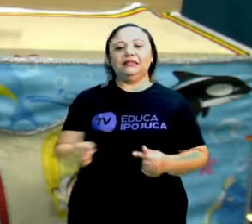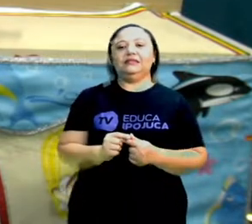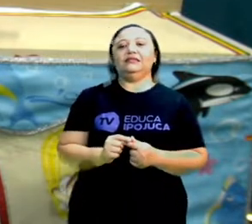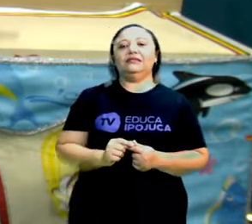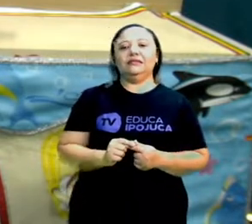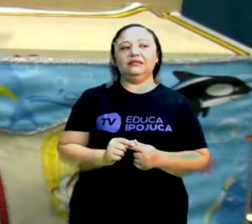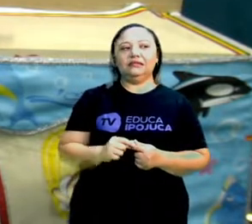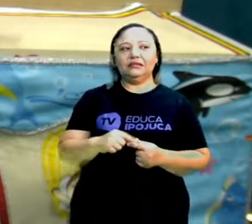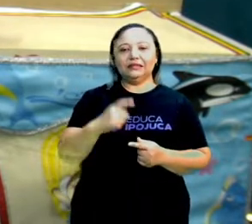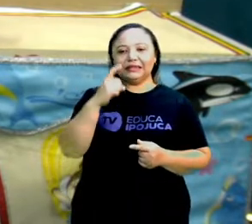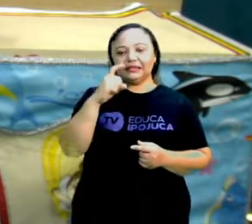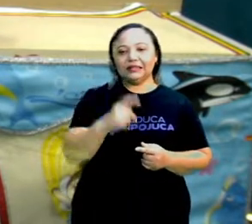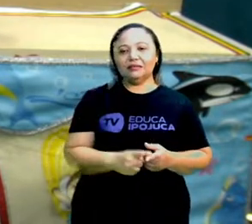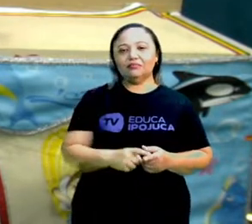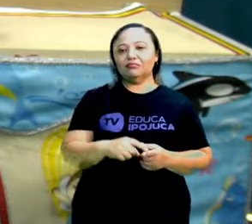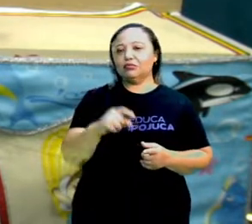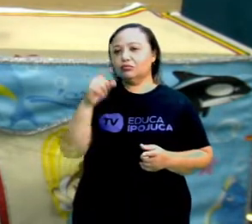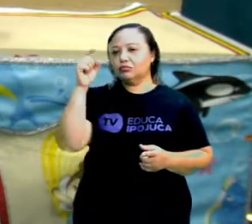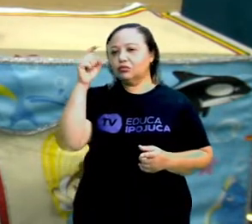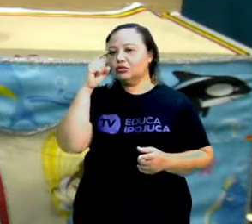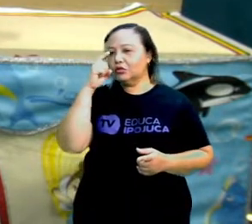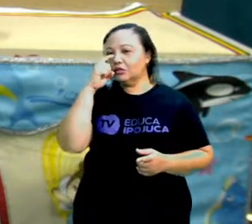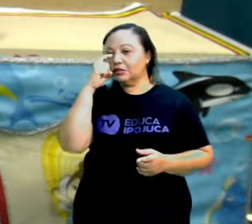bruxa sabe o que fez com eles?